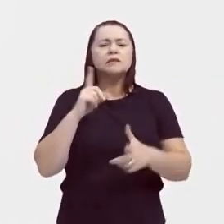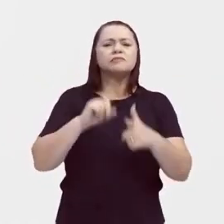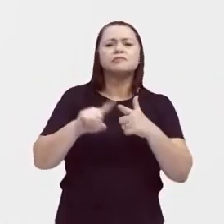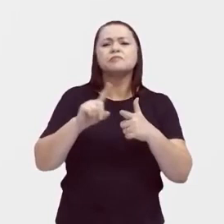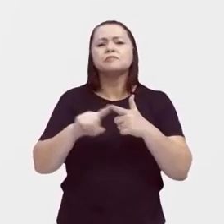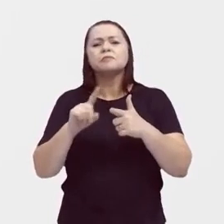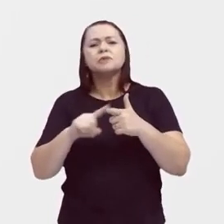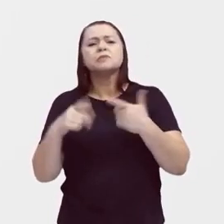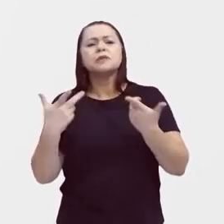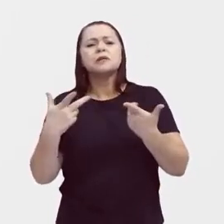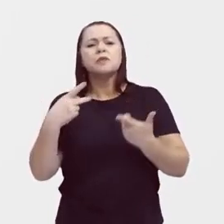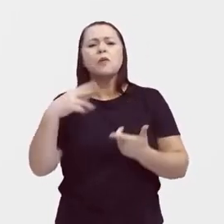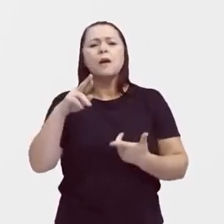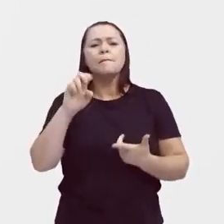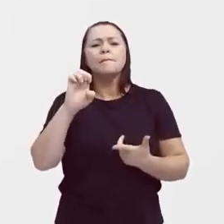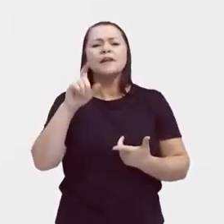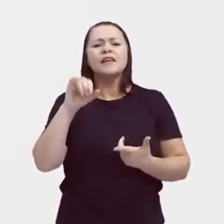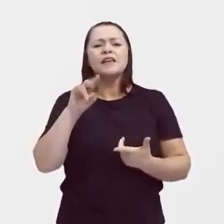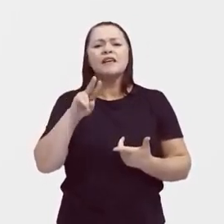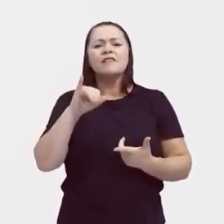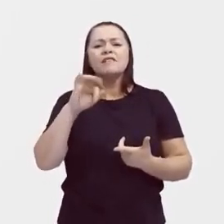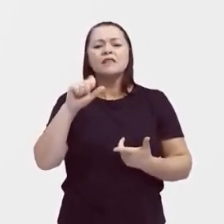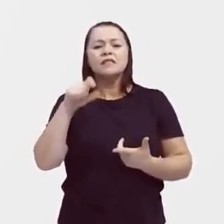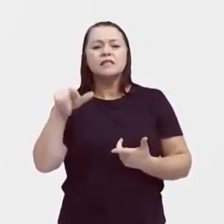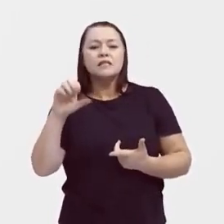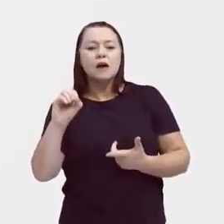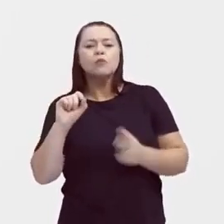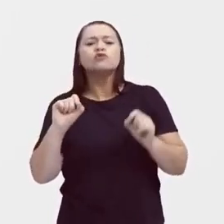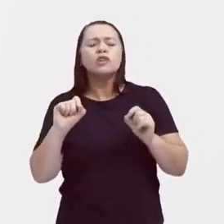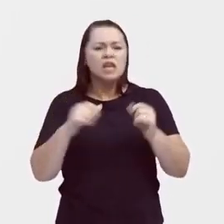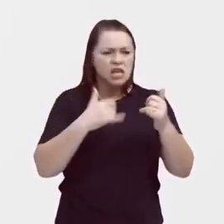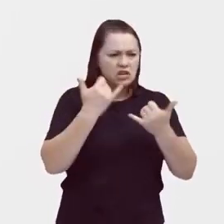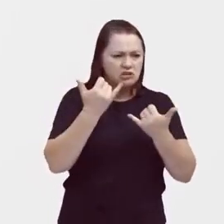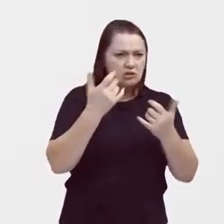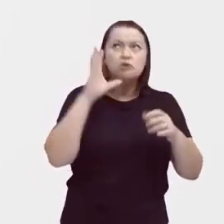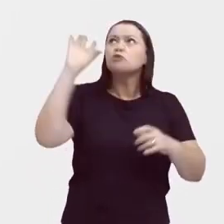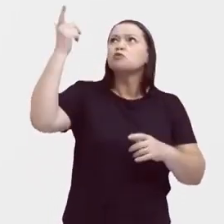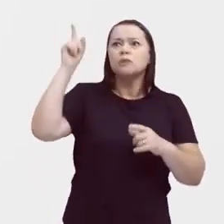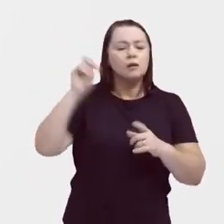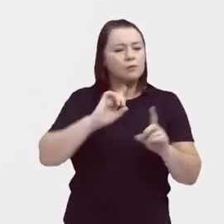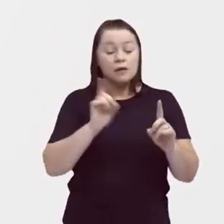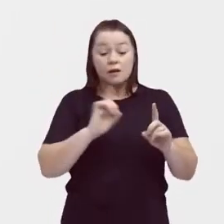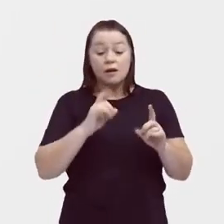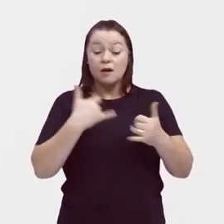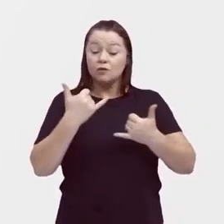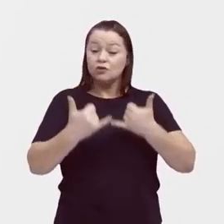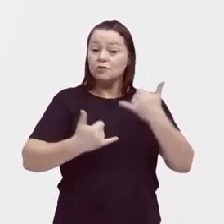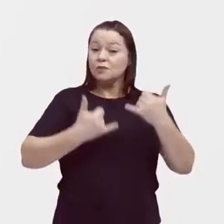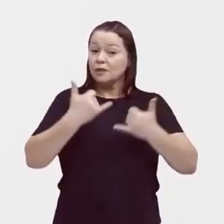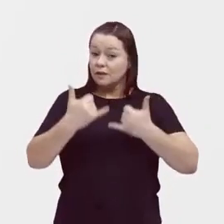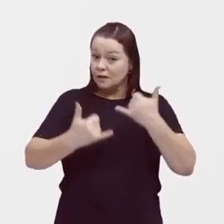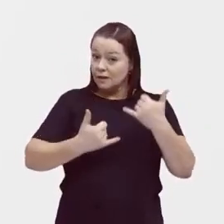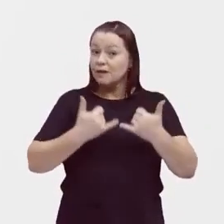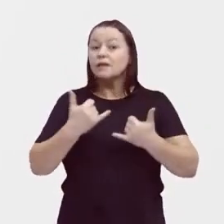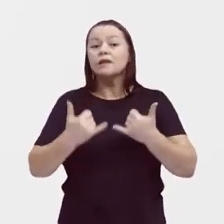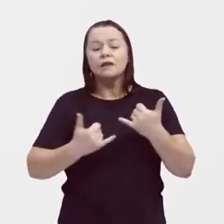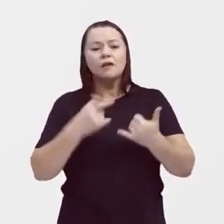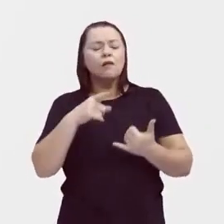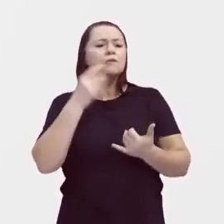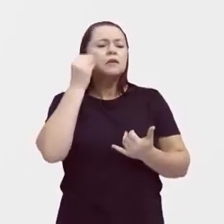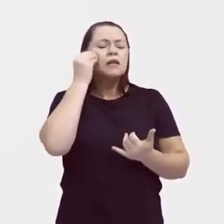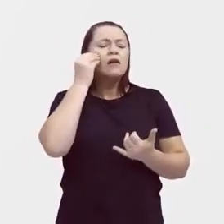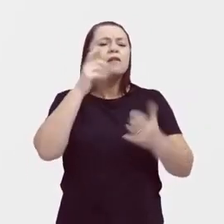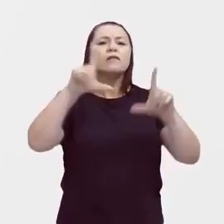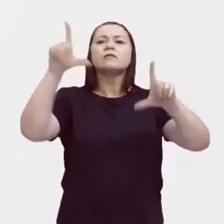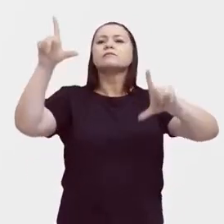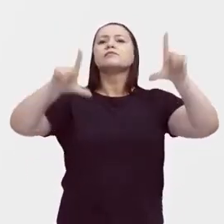Previsão do quê, professor? Do tempo? Não, a previsão de brincadeiras. De olho na tela. Gustavo estava assistindo ao jornal